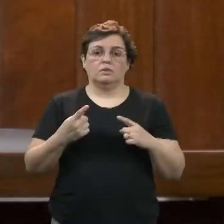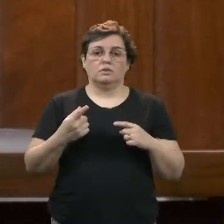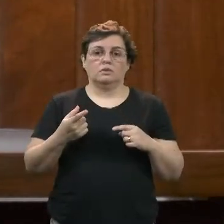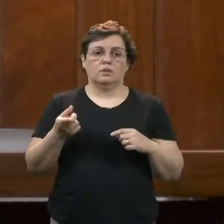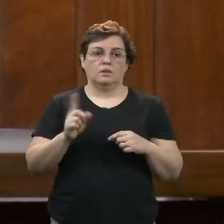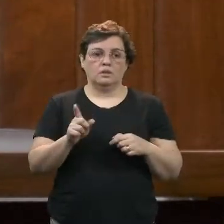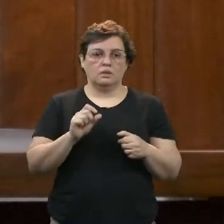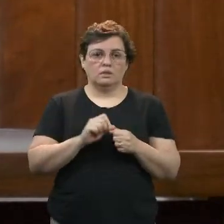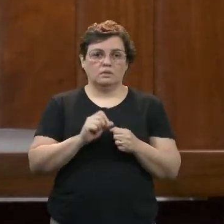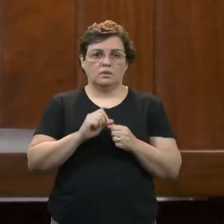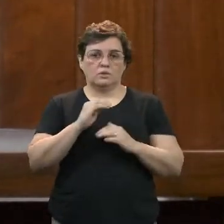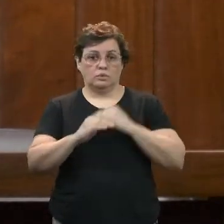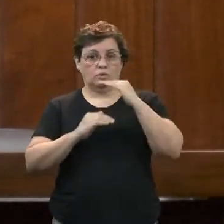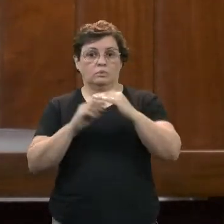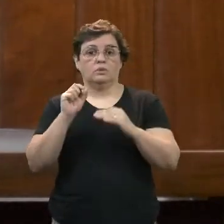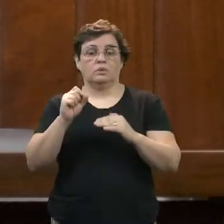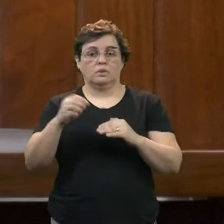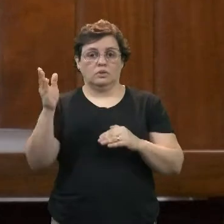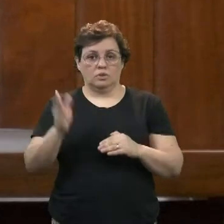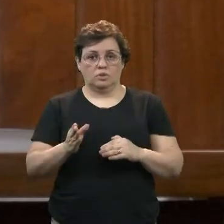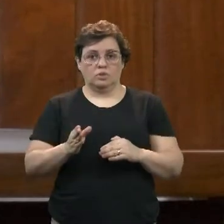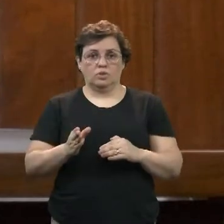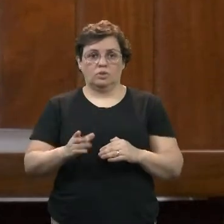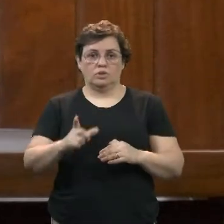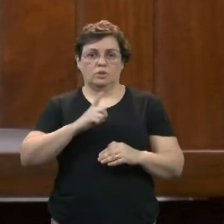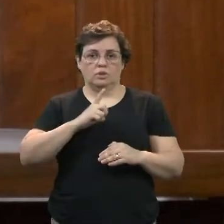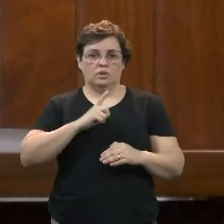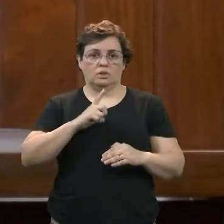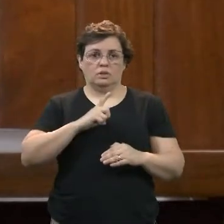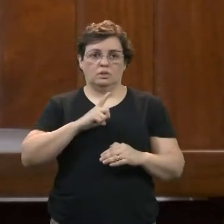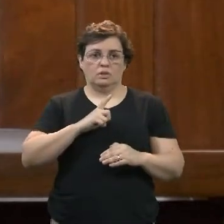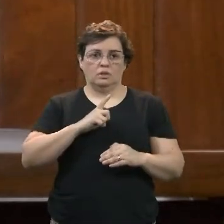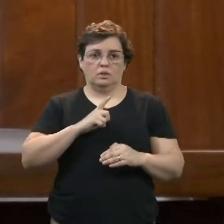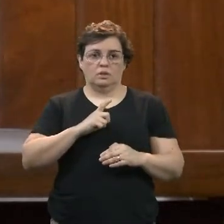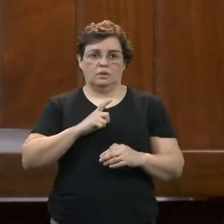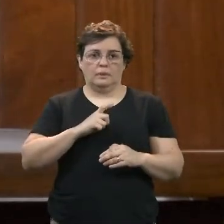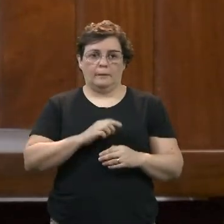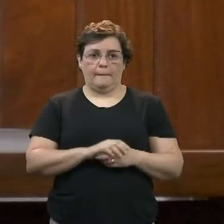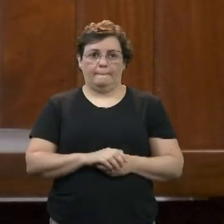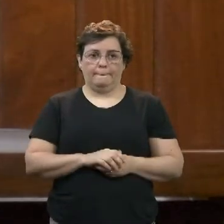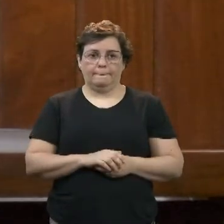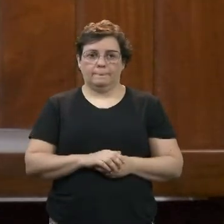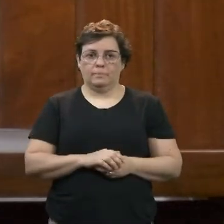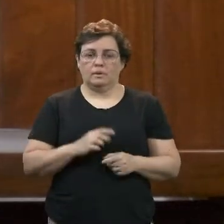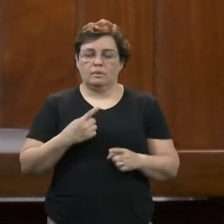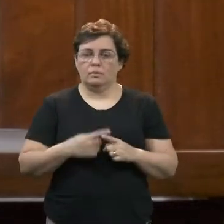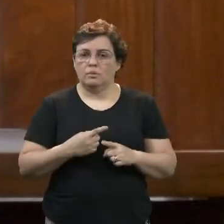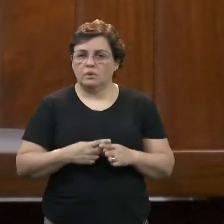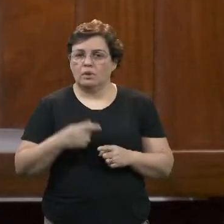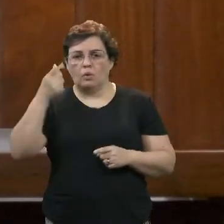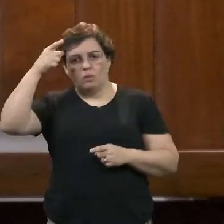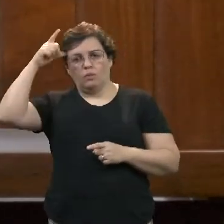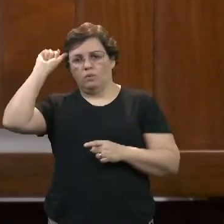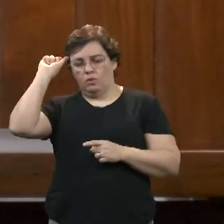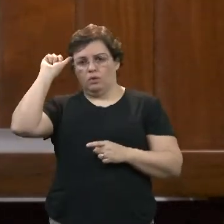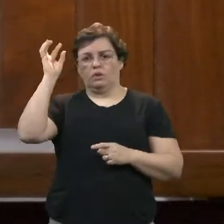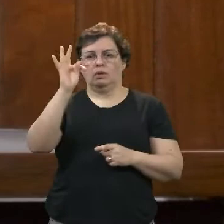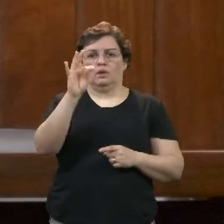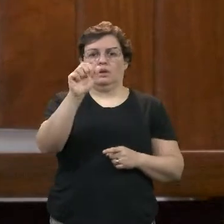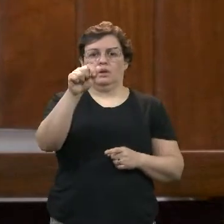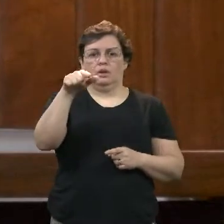operar superior ao que o cliente já tem e considerando essa redução e do corte inclusive teve ontem da taxa SELIC a